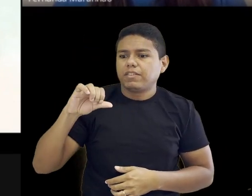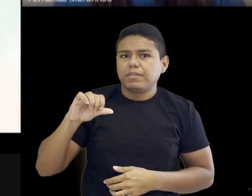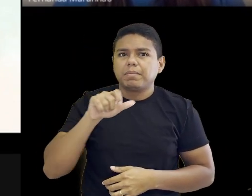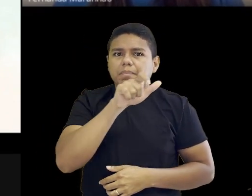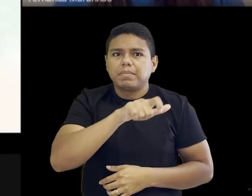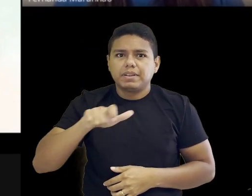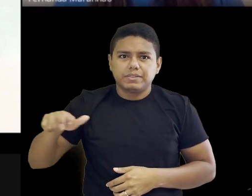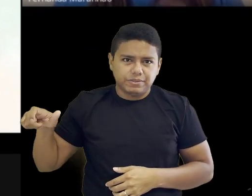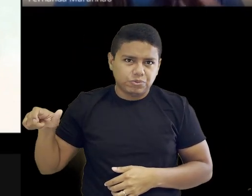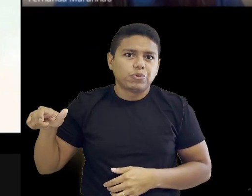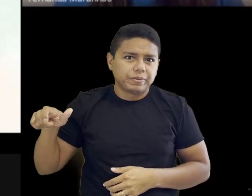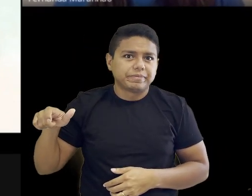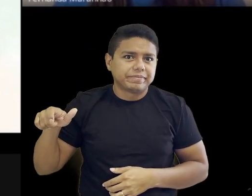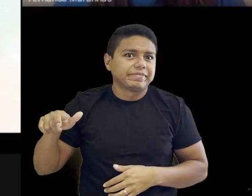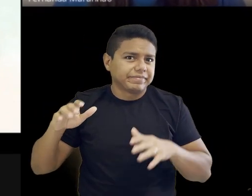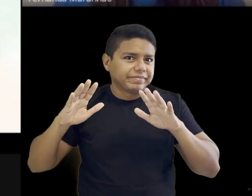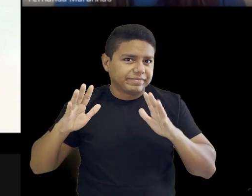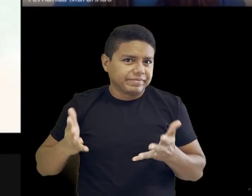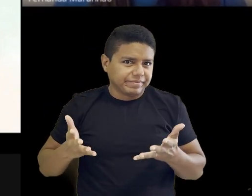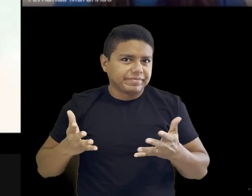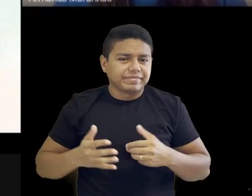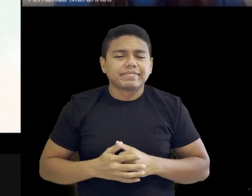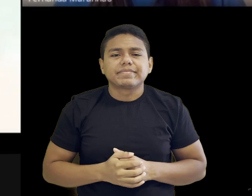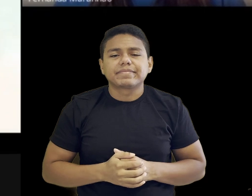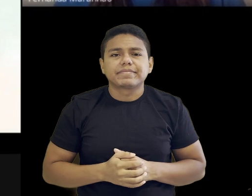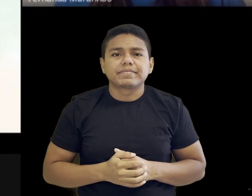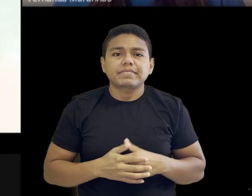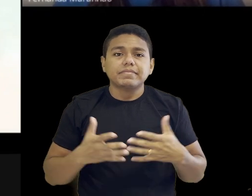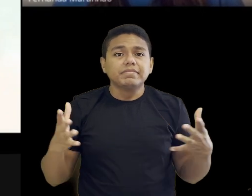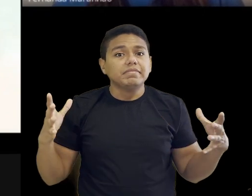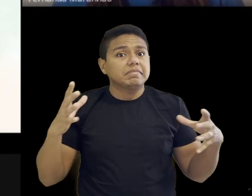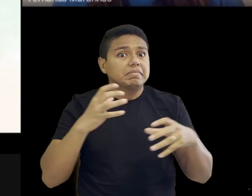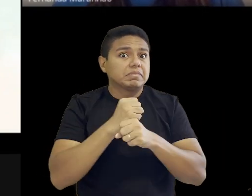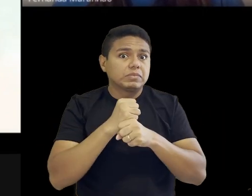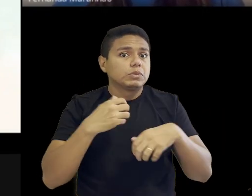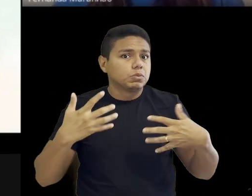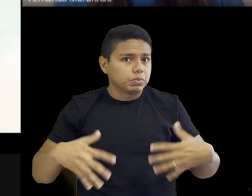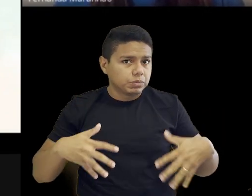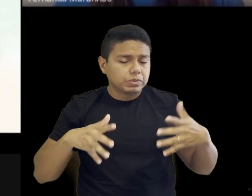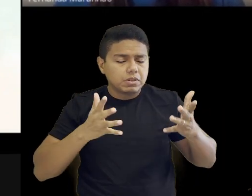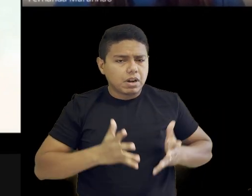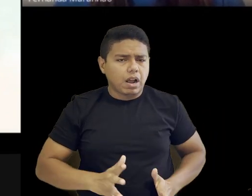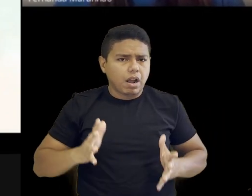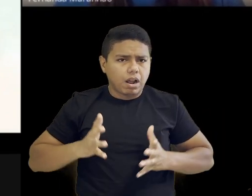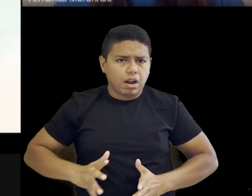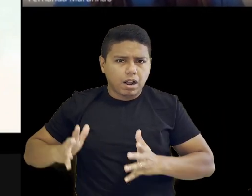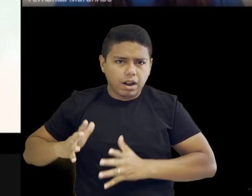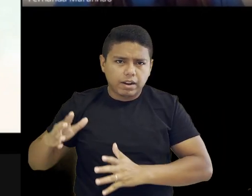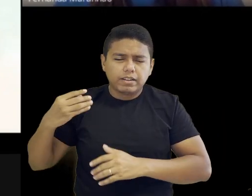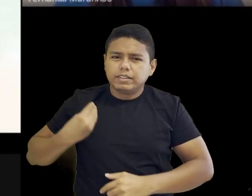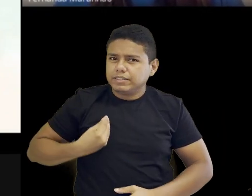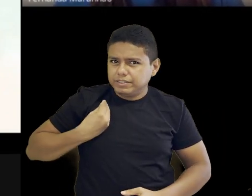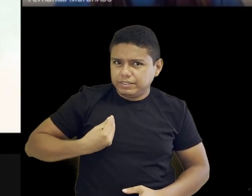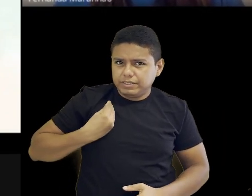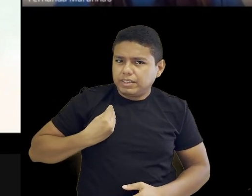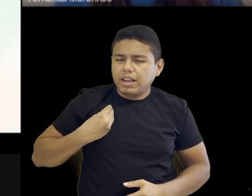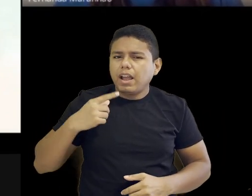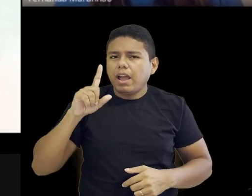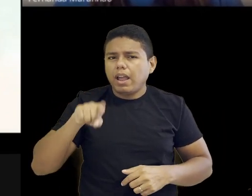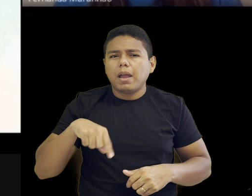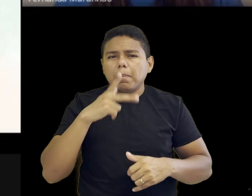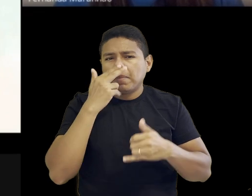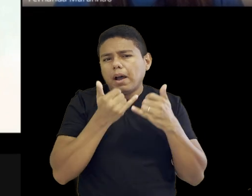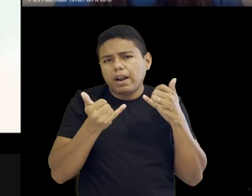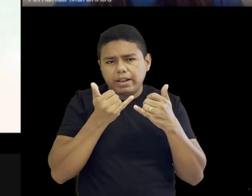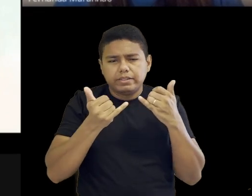139 pessoas para o grupo da intervenção, que seria usar o pessário, e 139 para o placebo. E a taxa de nascidos vivos